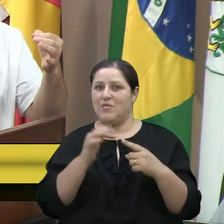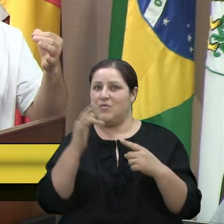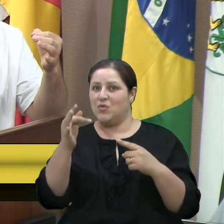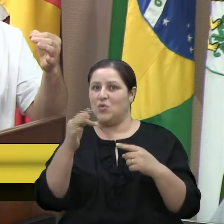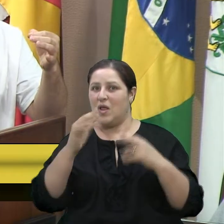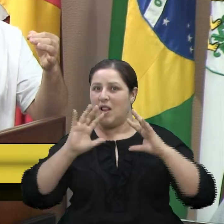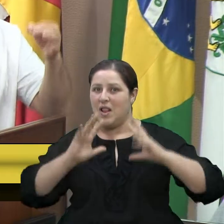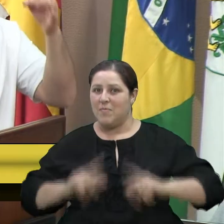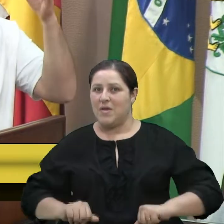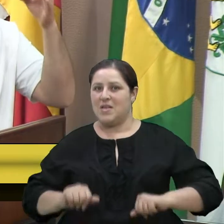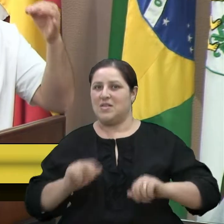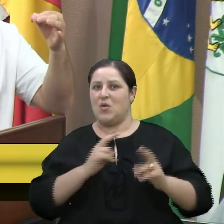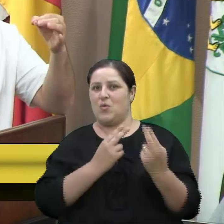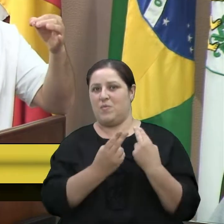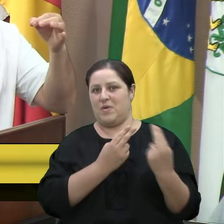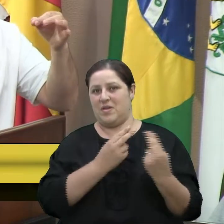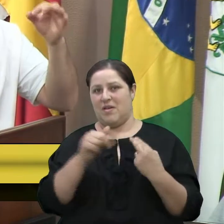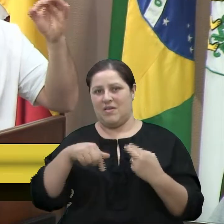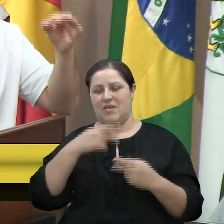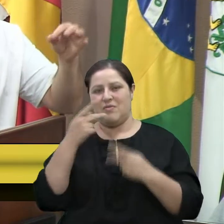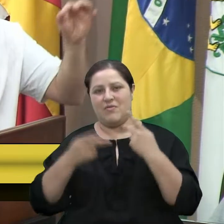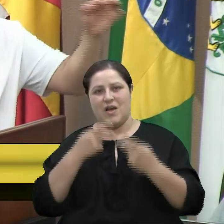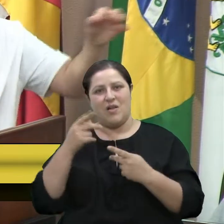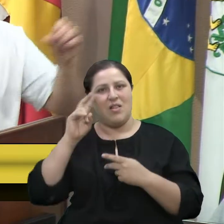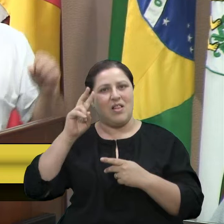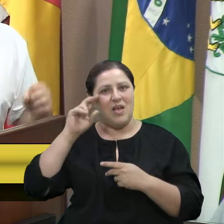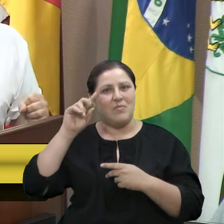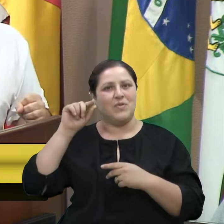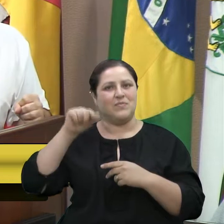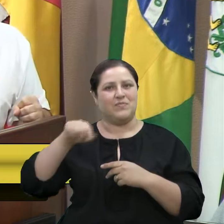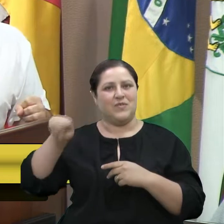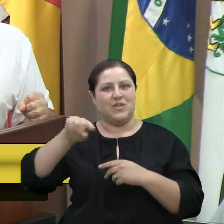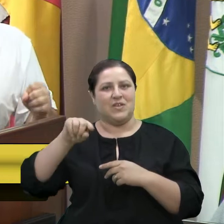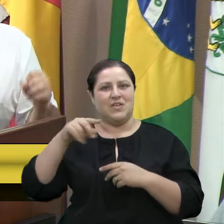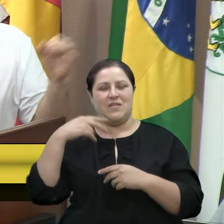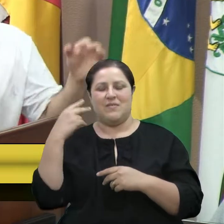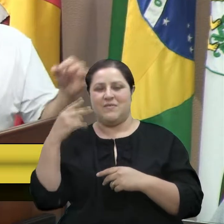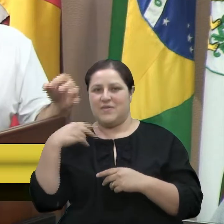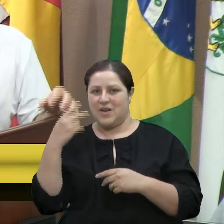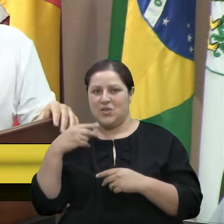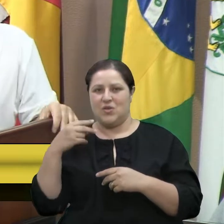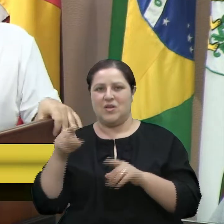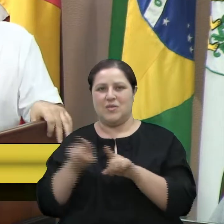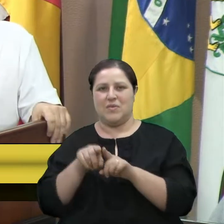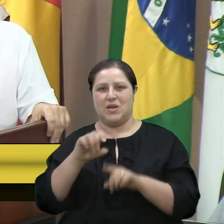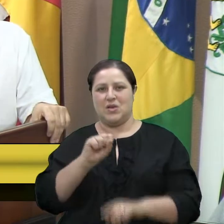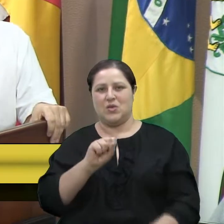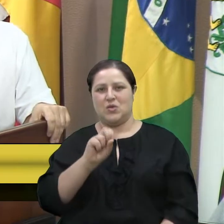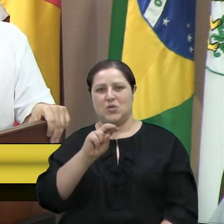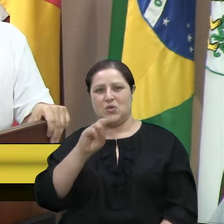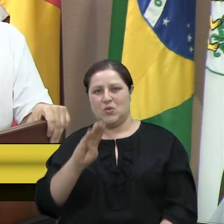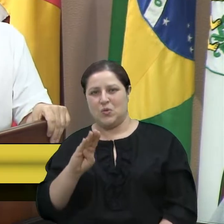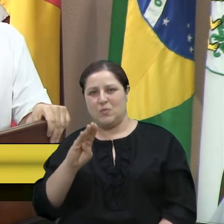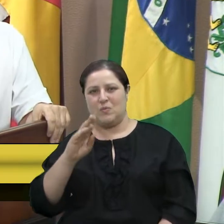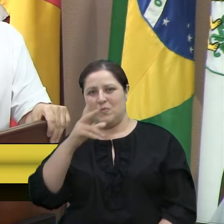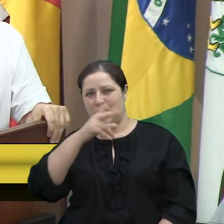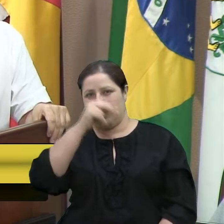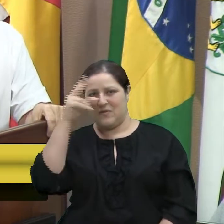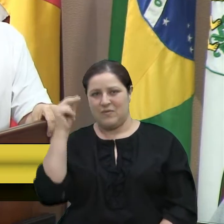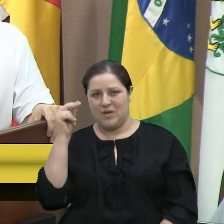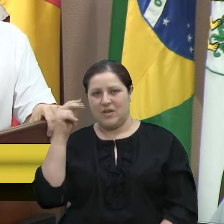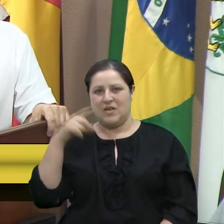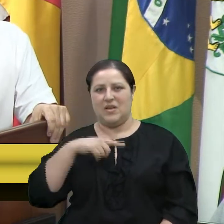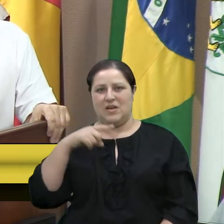urbana. E aqui eu falo, e eu recapitulo, os vereadores foram subprefeitos, um lixo que é mal colocado